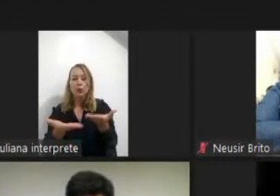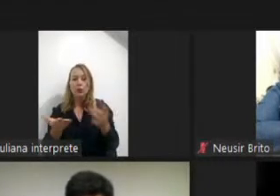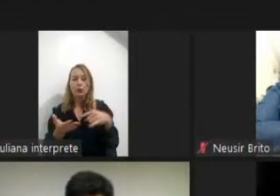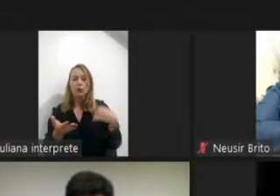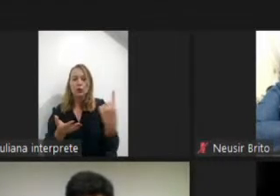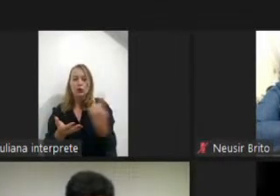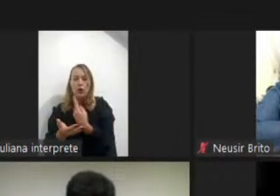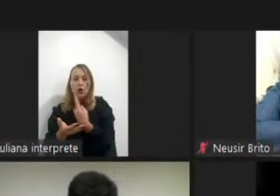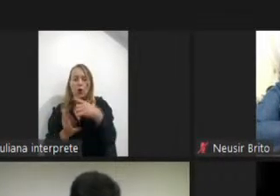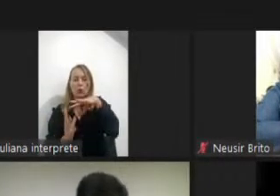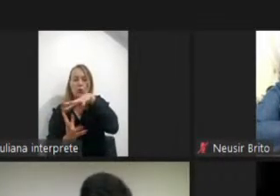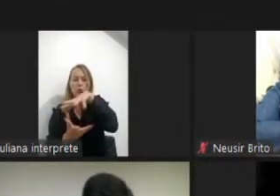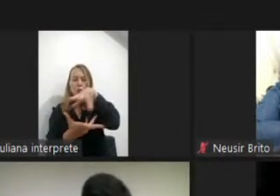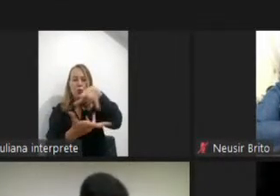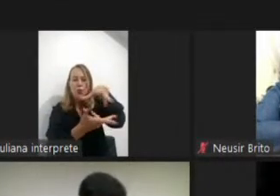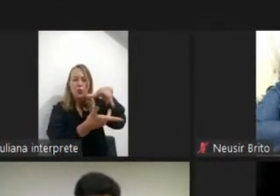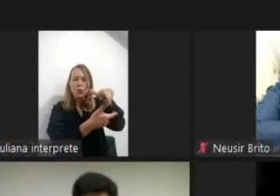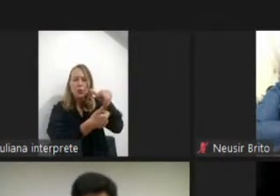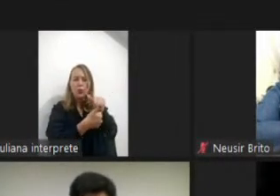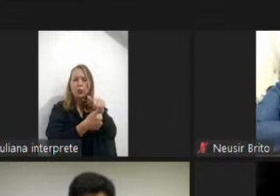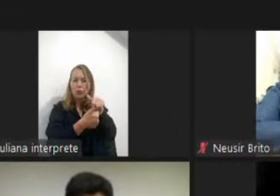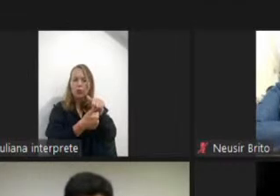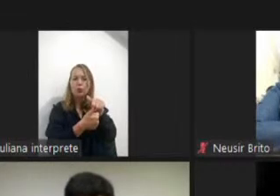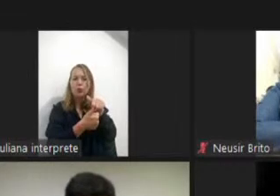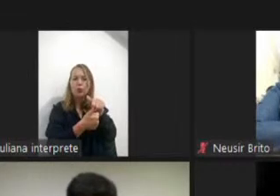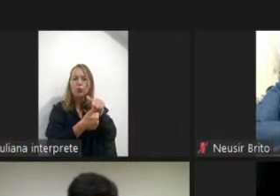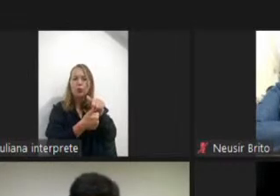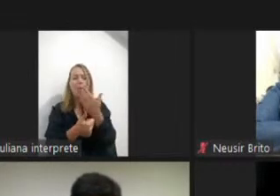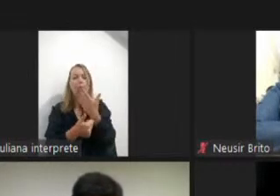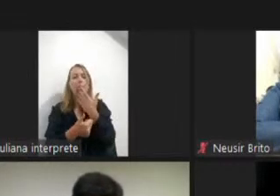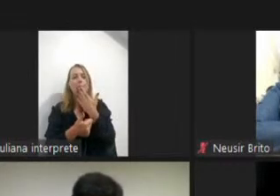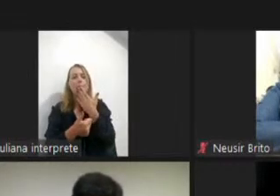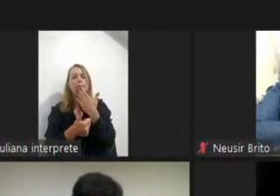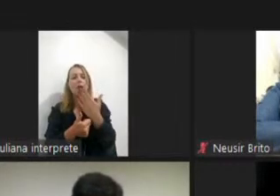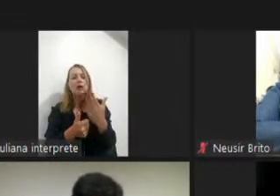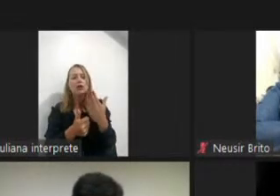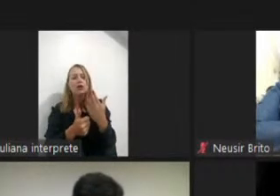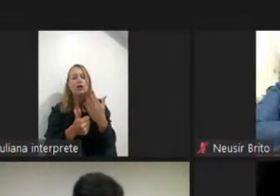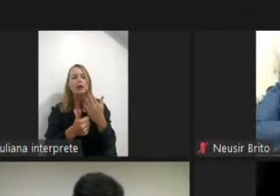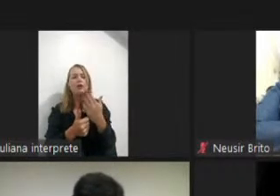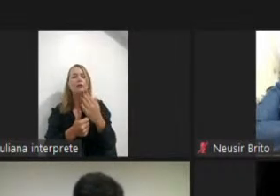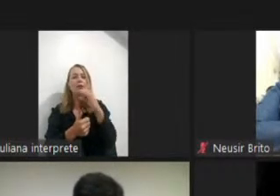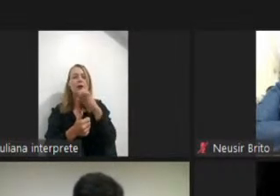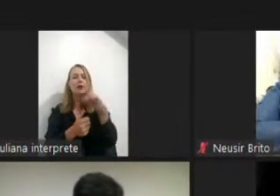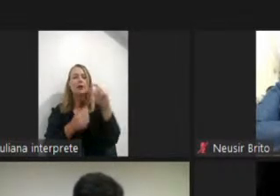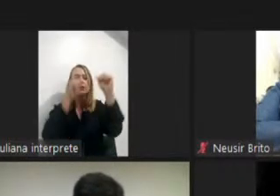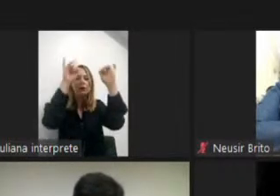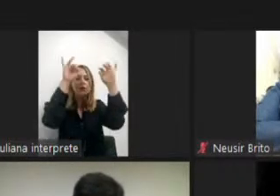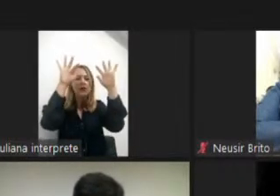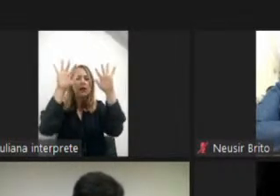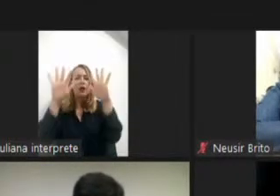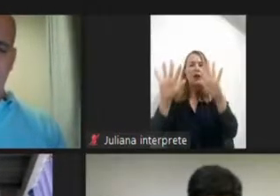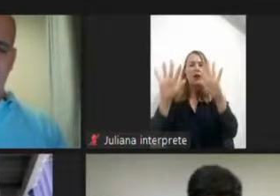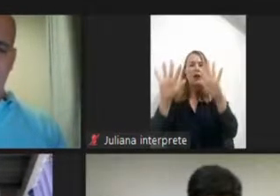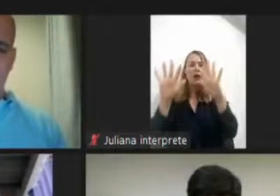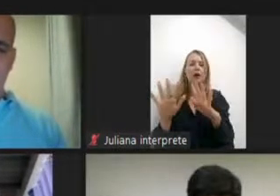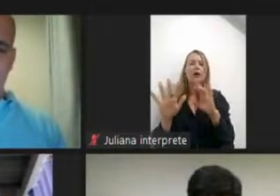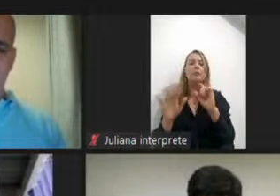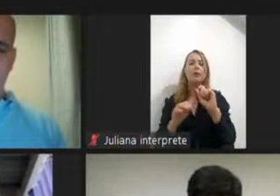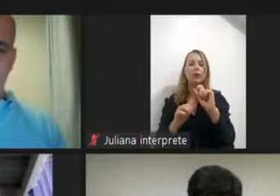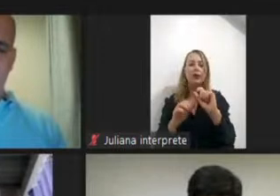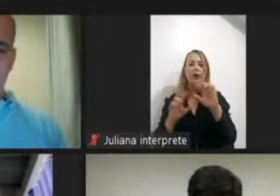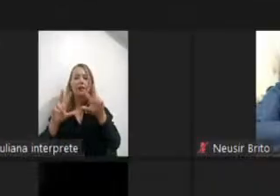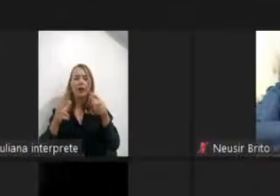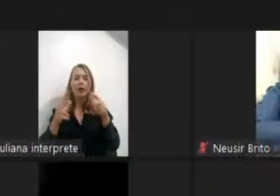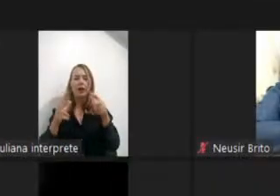tão grande nuvem de testemunha, nós suplicamos que o Senhor derrame sobre os capelães, derrame sobre a Câmara de Vereadores